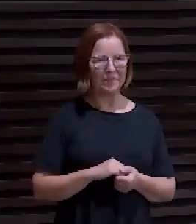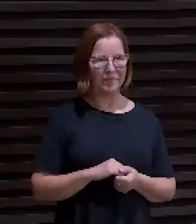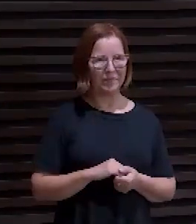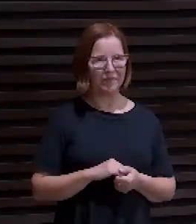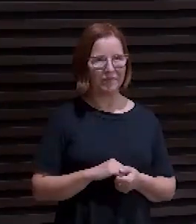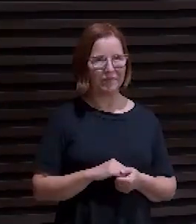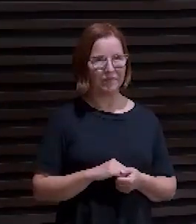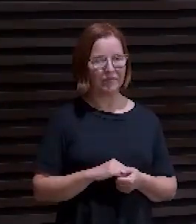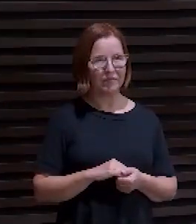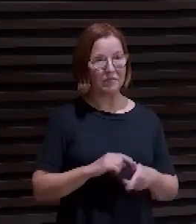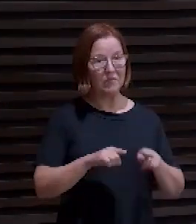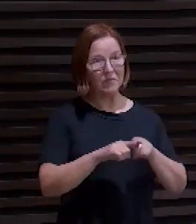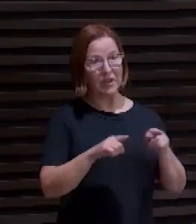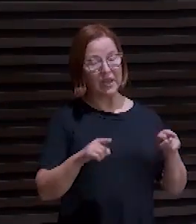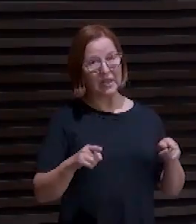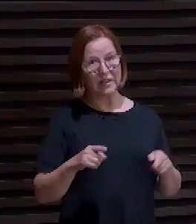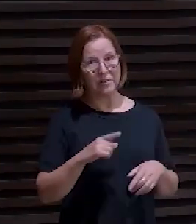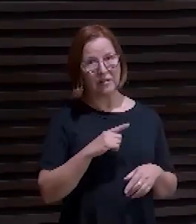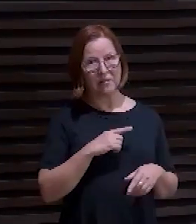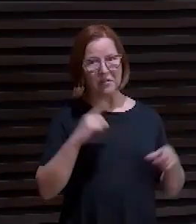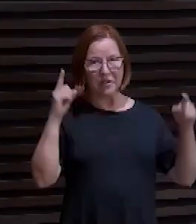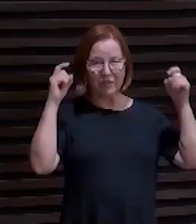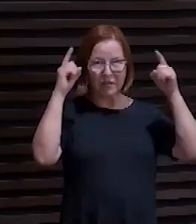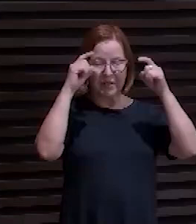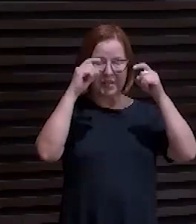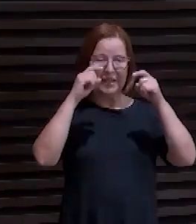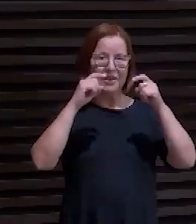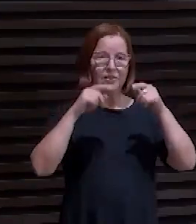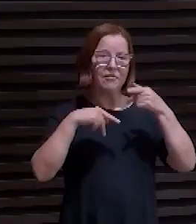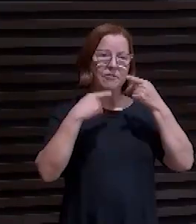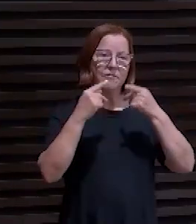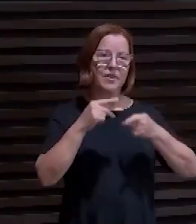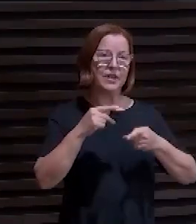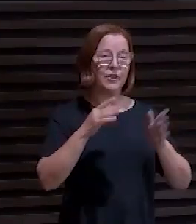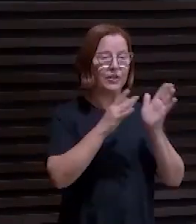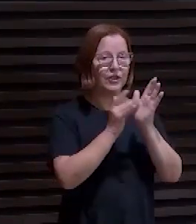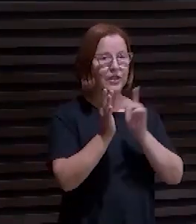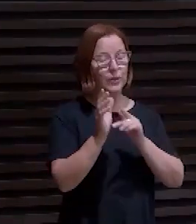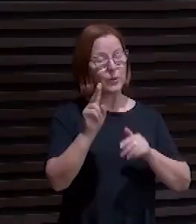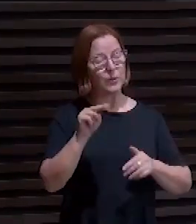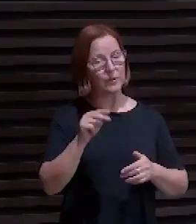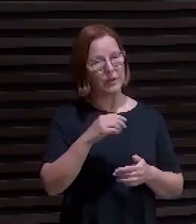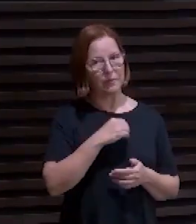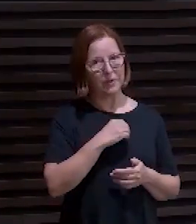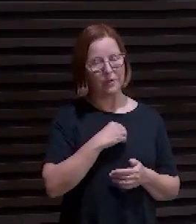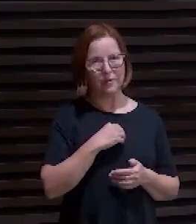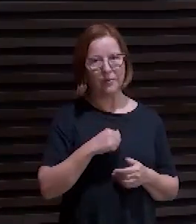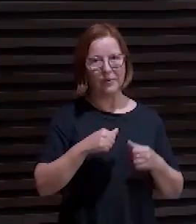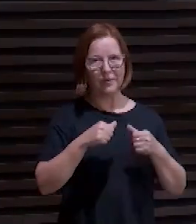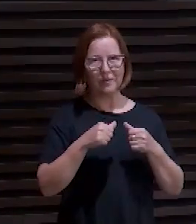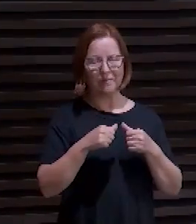Mas uma dificuldade relativa à impecabilidade de Cristo Jesus está relacionado no versículo